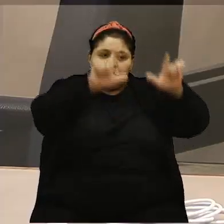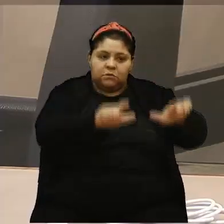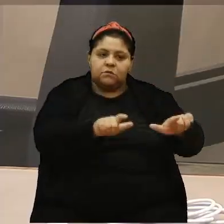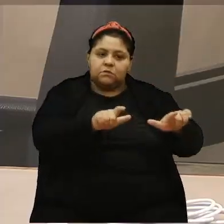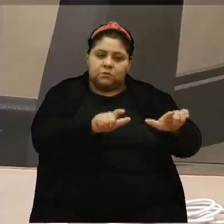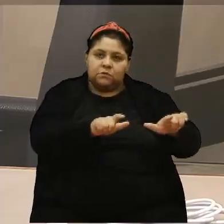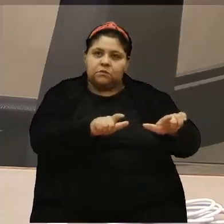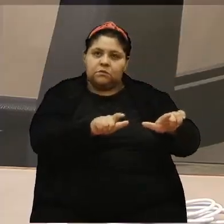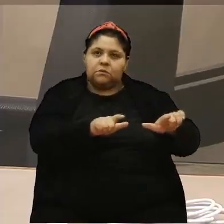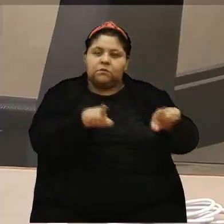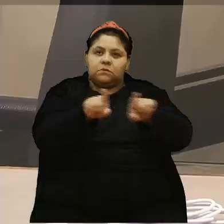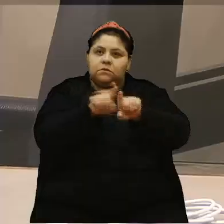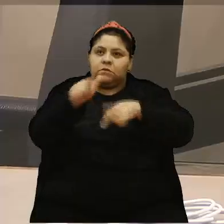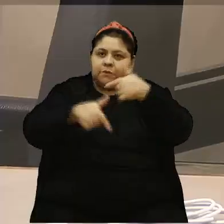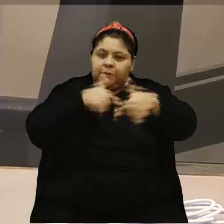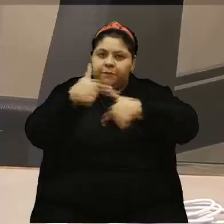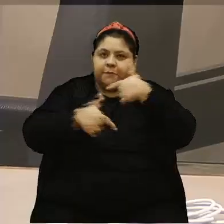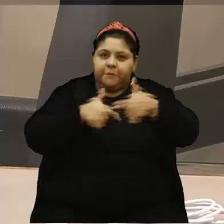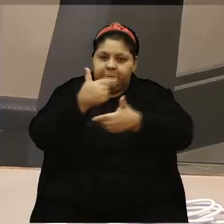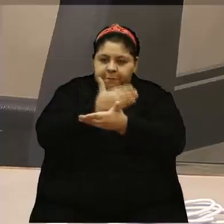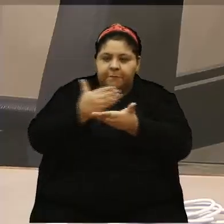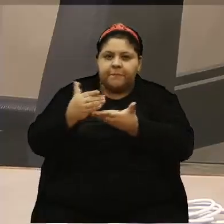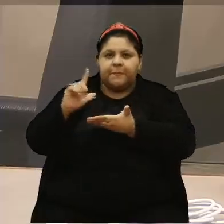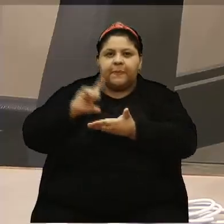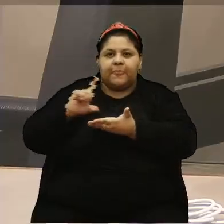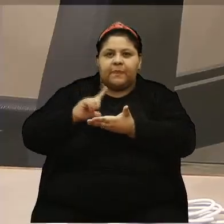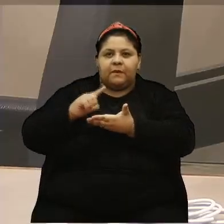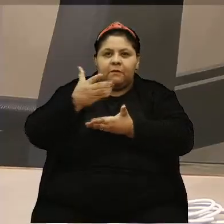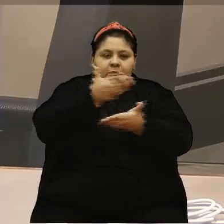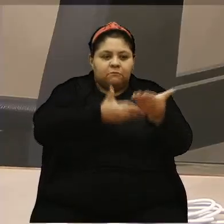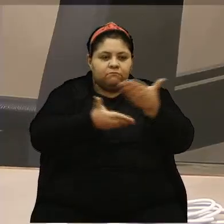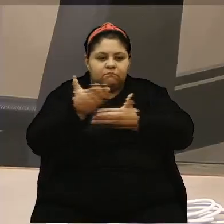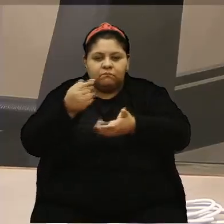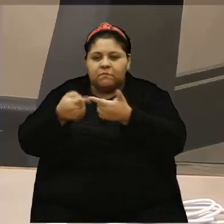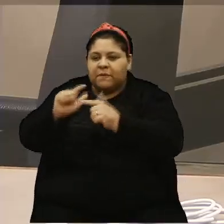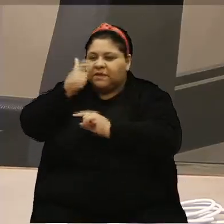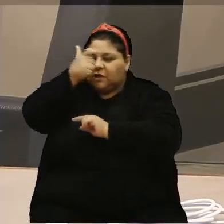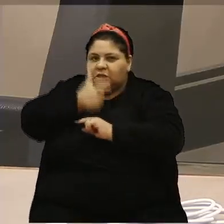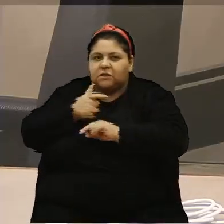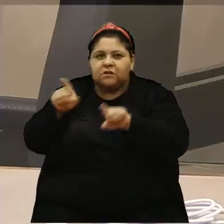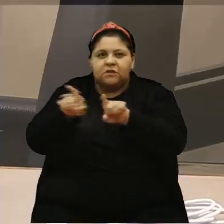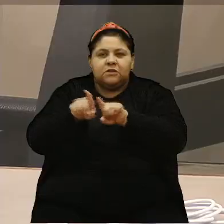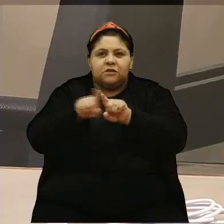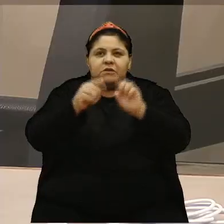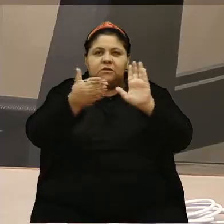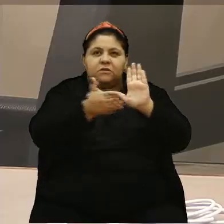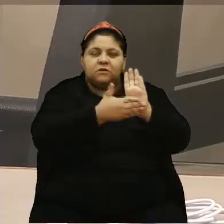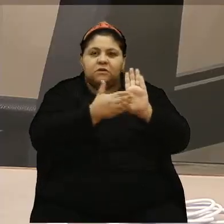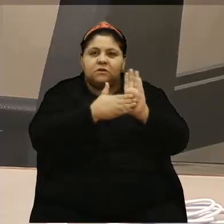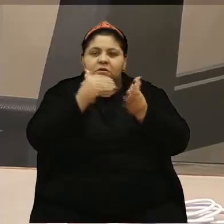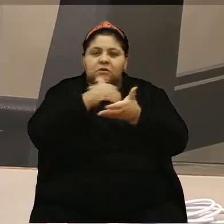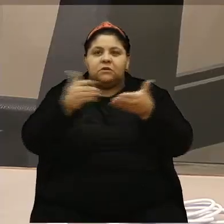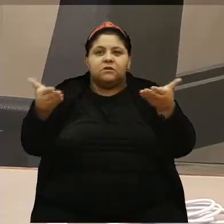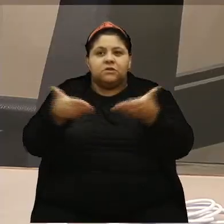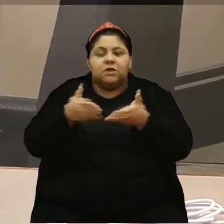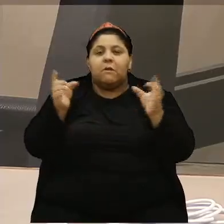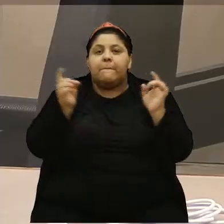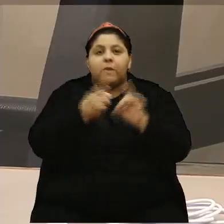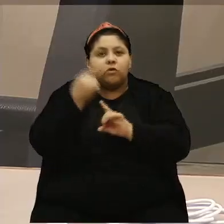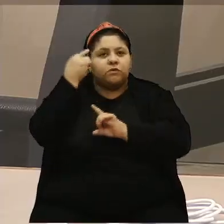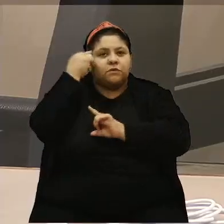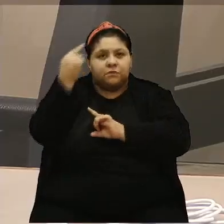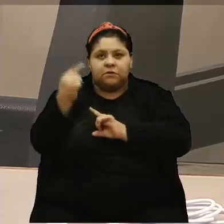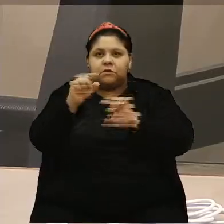acho que o governo também se atrapalhou nesse início, né? Tem toda uma transição, mas eu acho que também, quando foi proposta essa secretaria, já deveria estar pronta essa ideia, né?